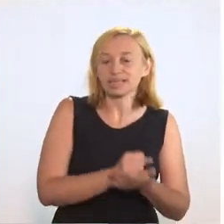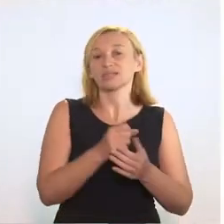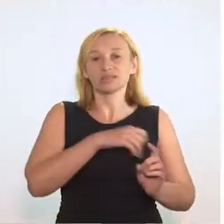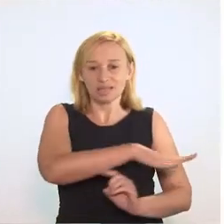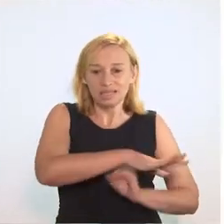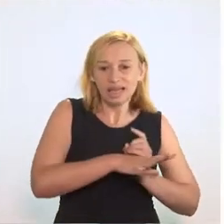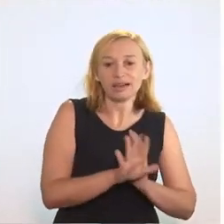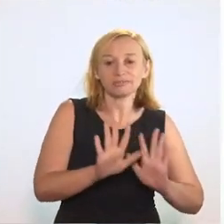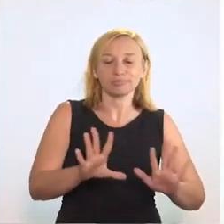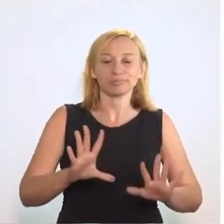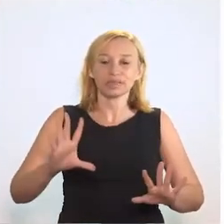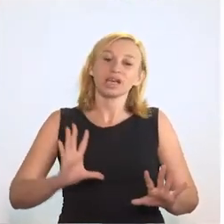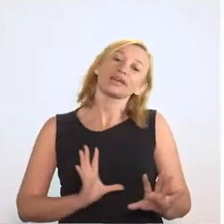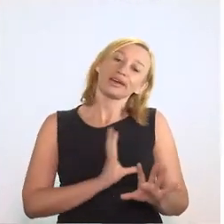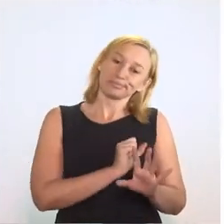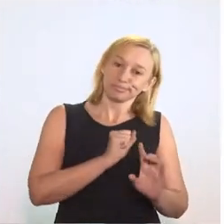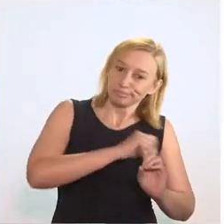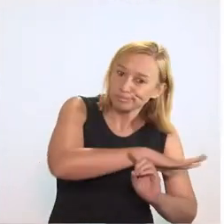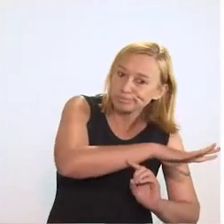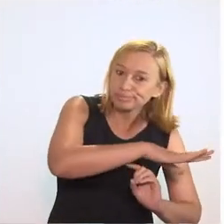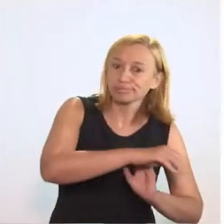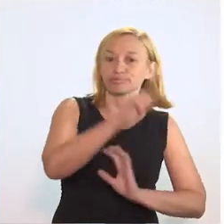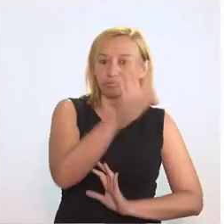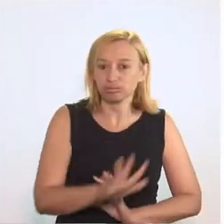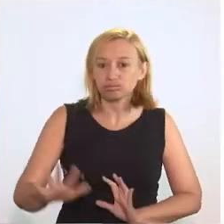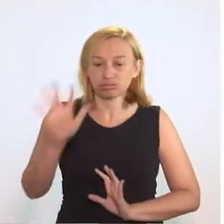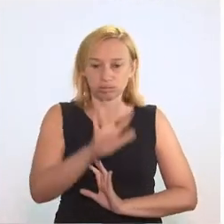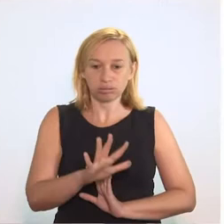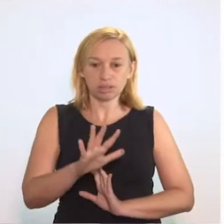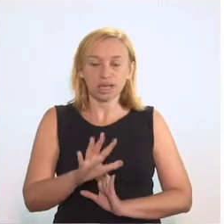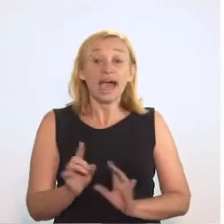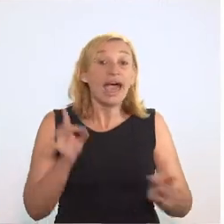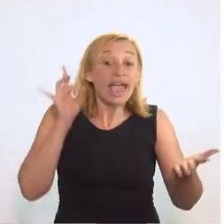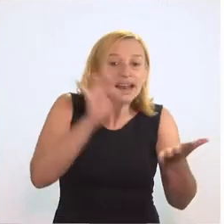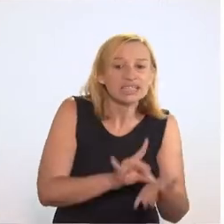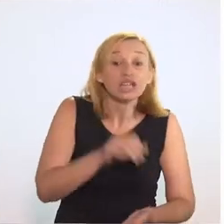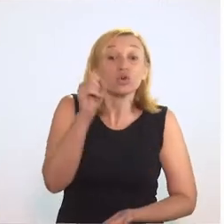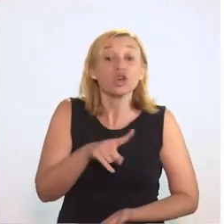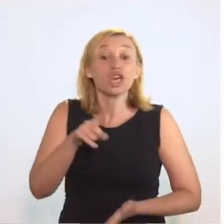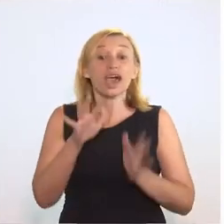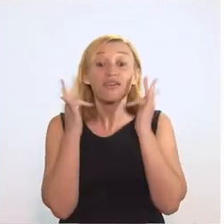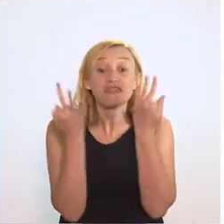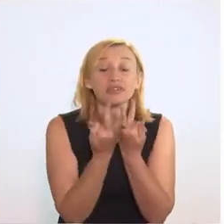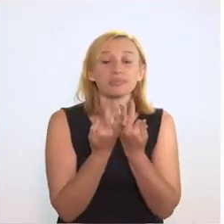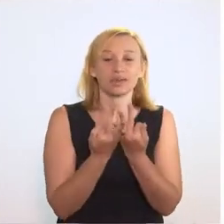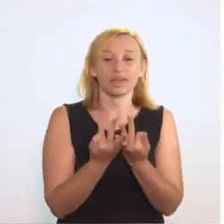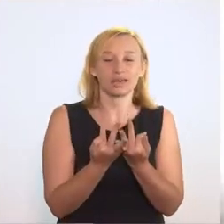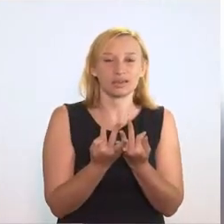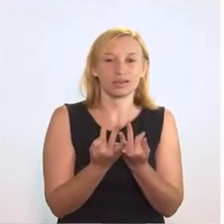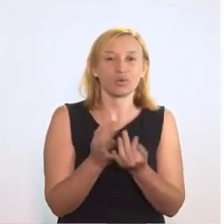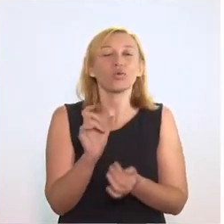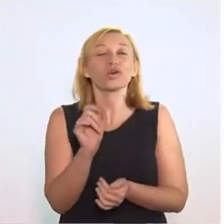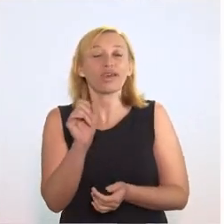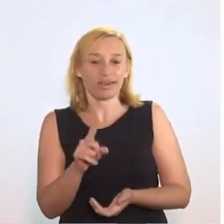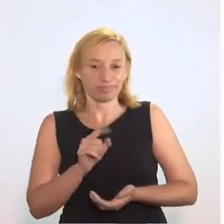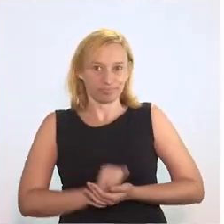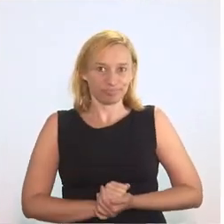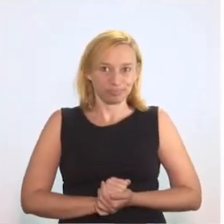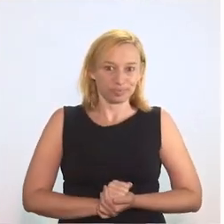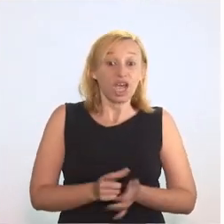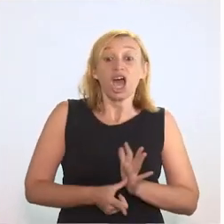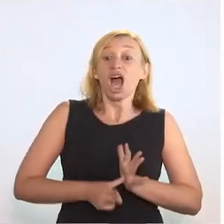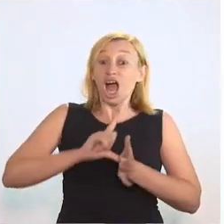Na verdade, essa é uma romantização global, porque antecede a realidade do que é a família, a expectativa do que é a